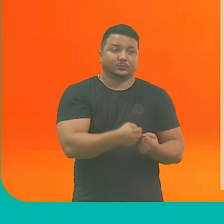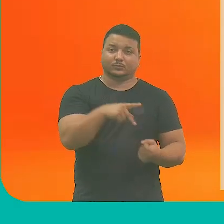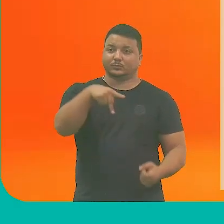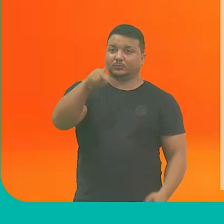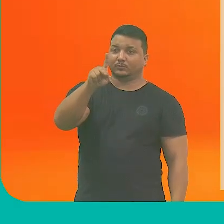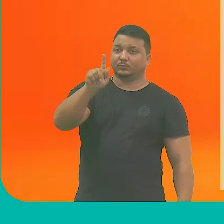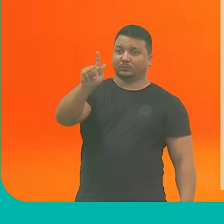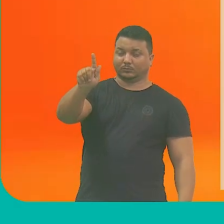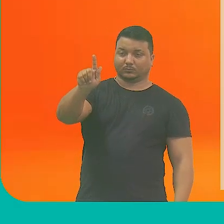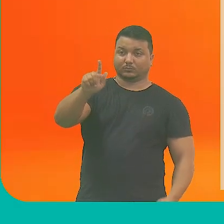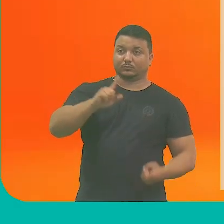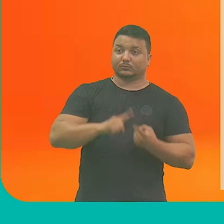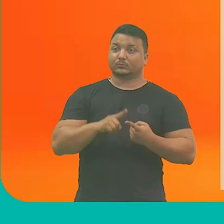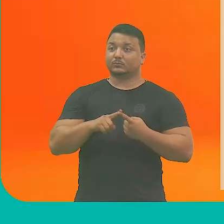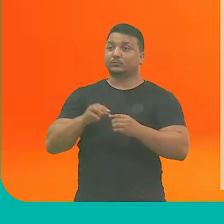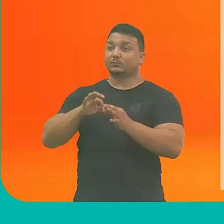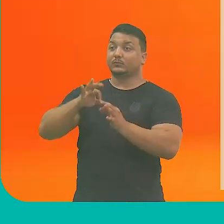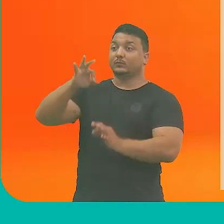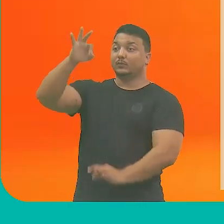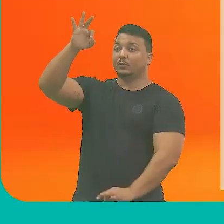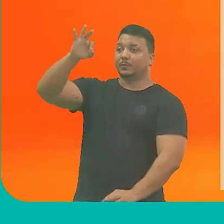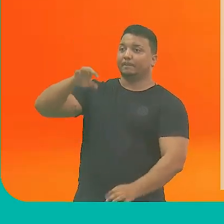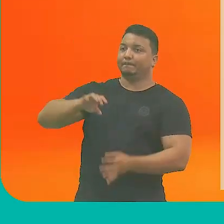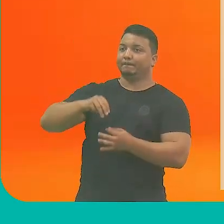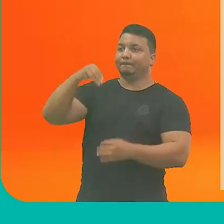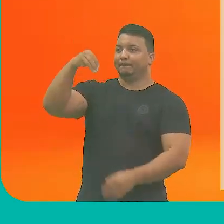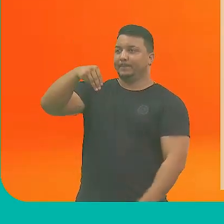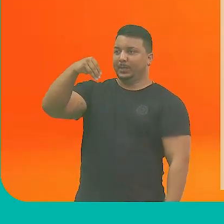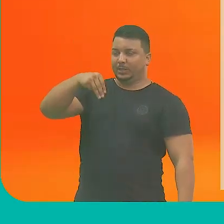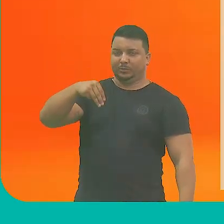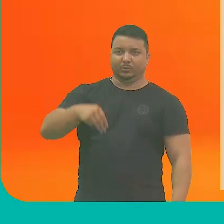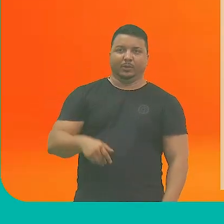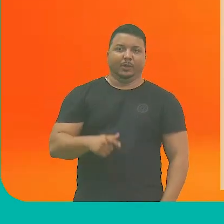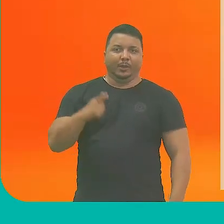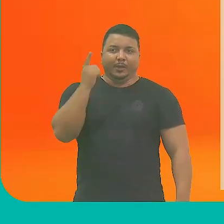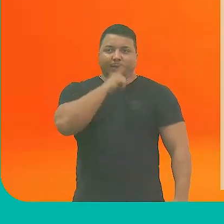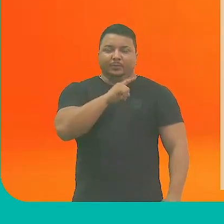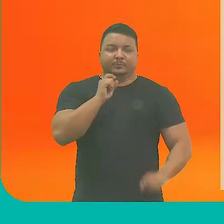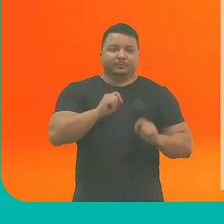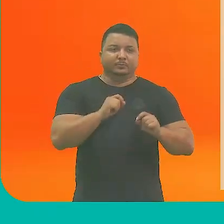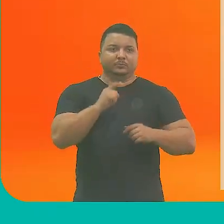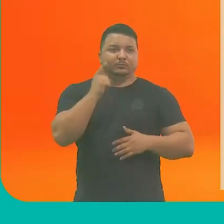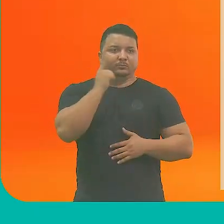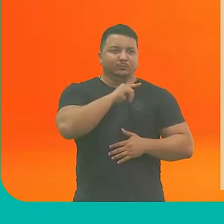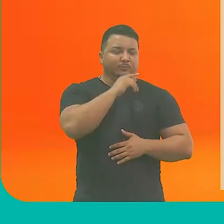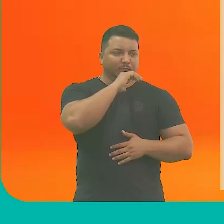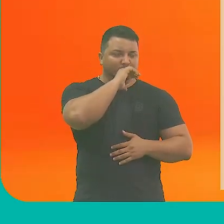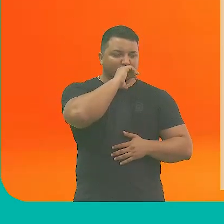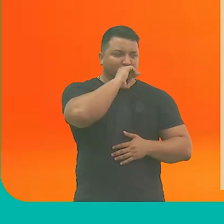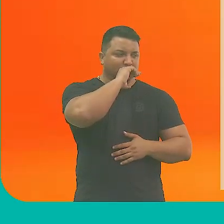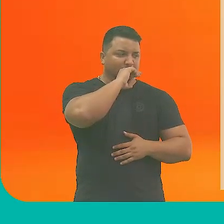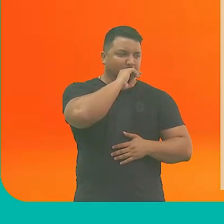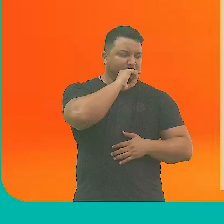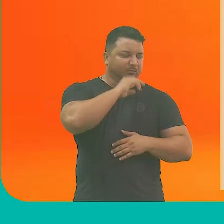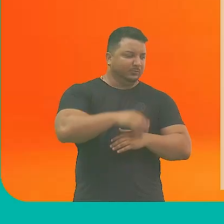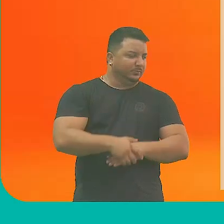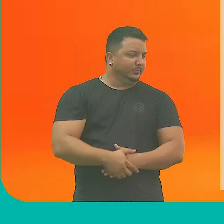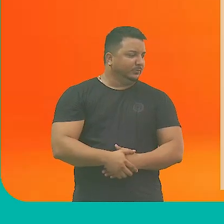quilograma e a altura em metro obtidas na atividade.